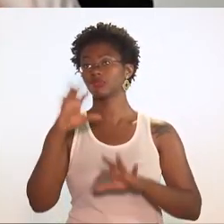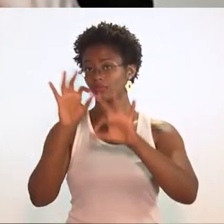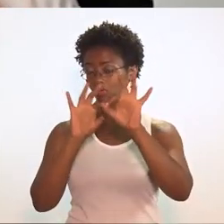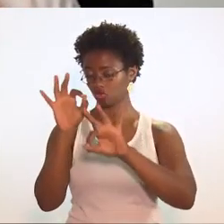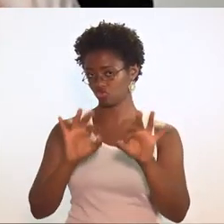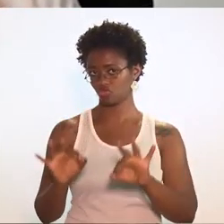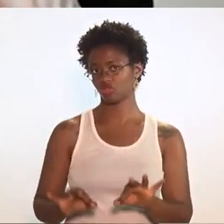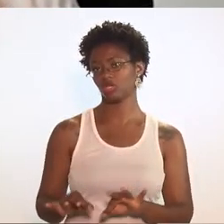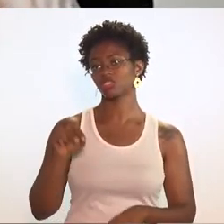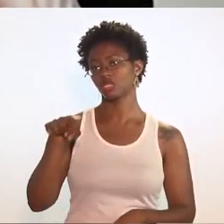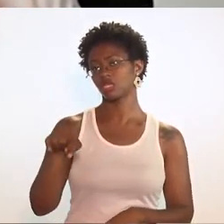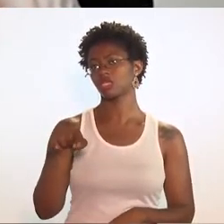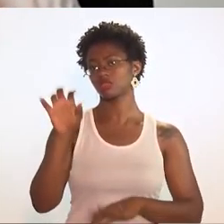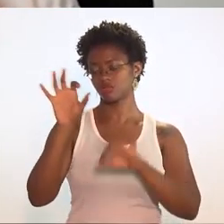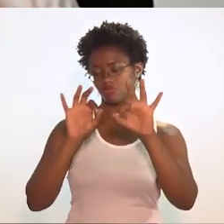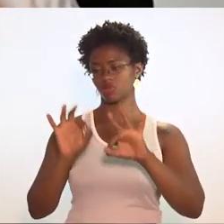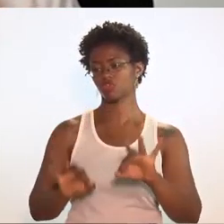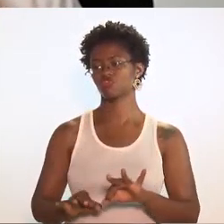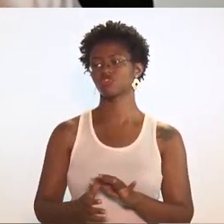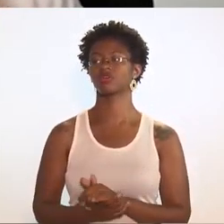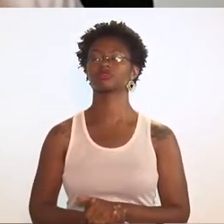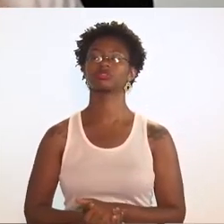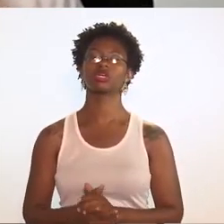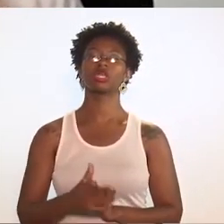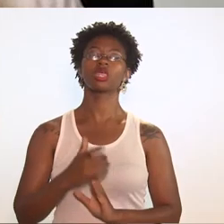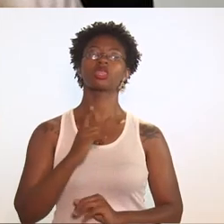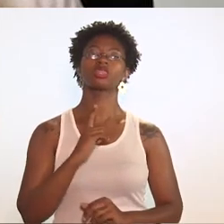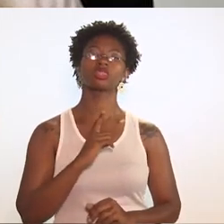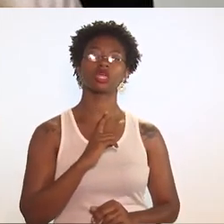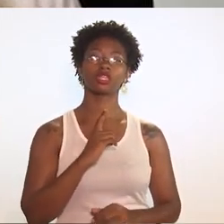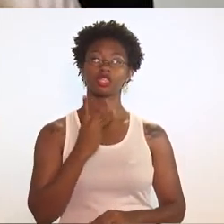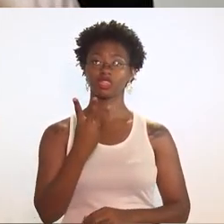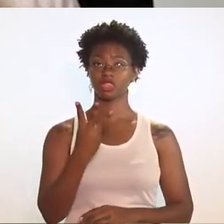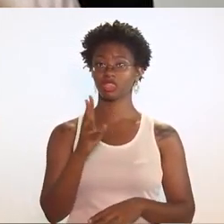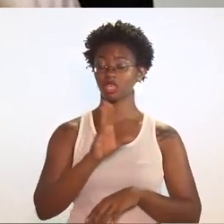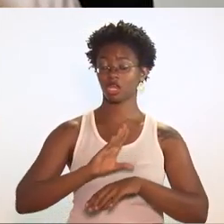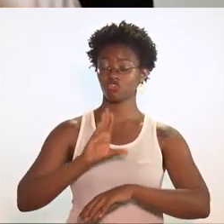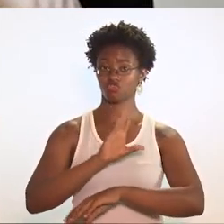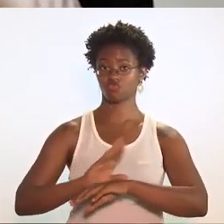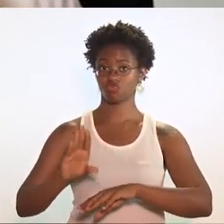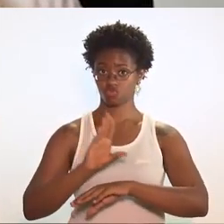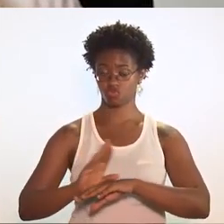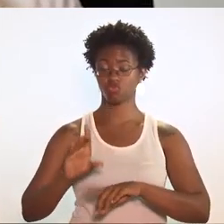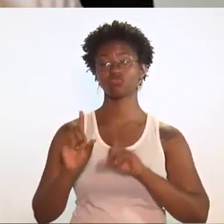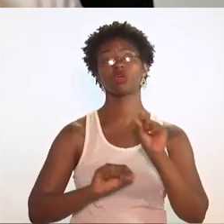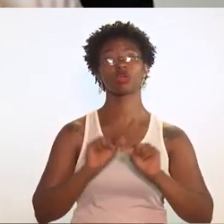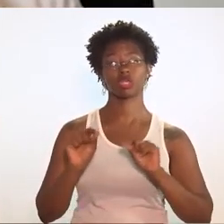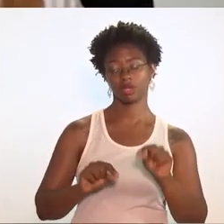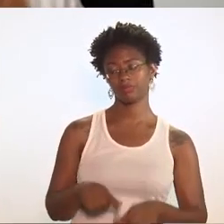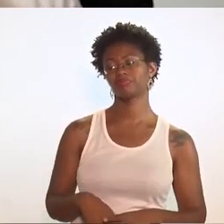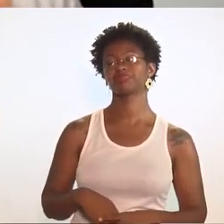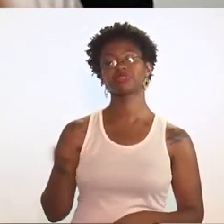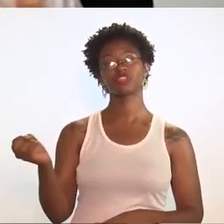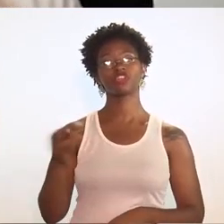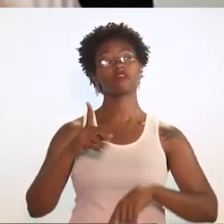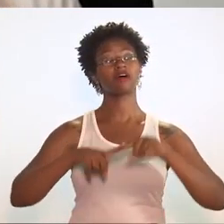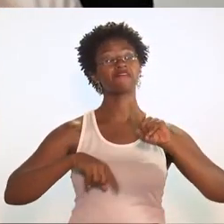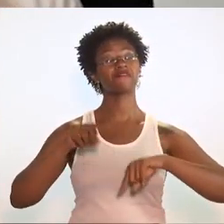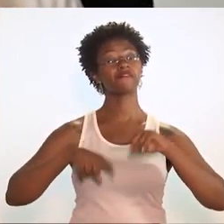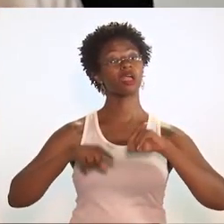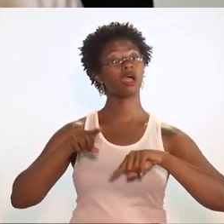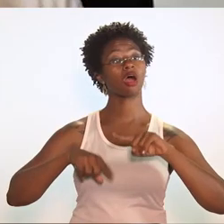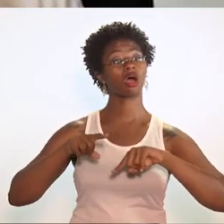famílias grandes, desemprego, falta de dinheiro, etc., etc., que nós sabemos desse momento tão difícil, mais do que